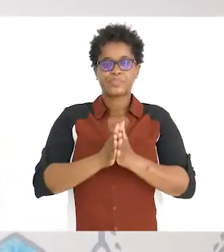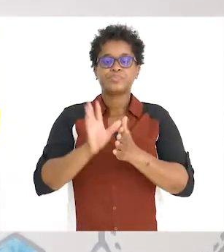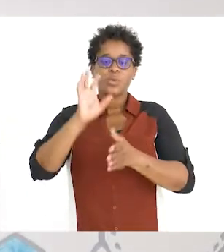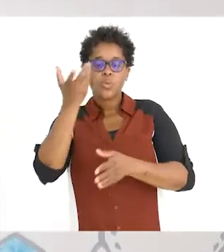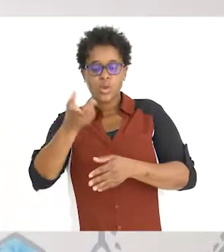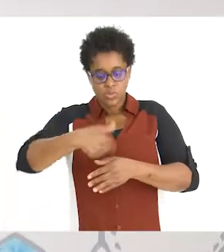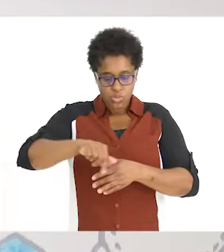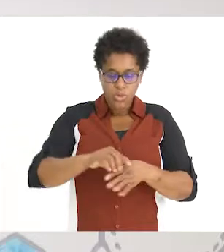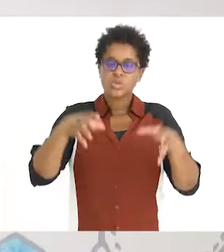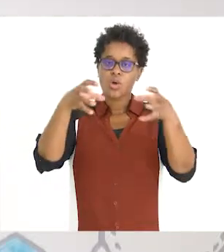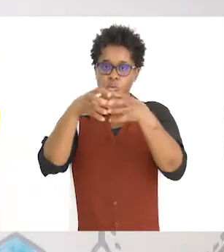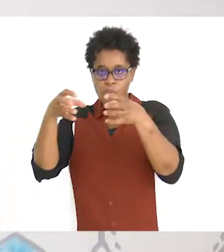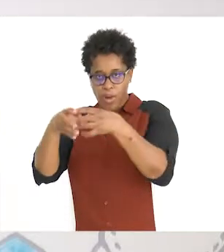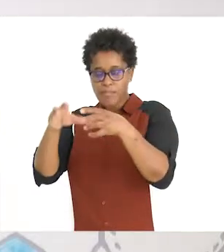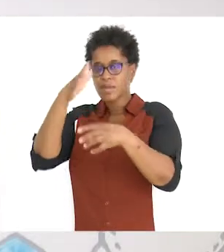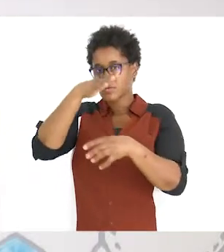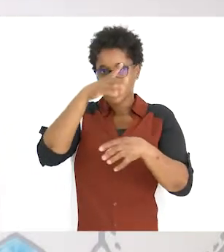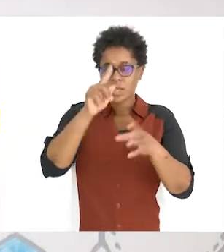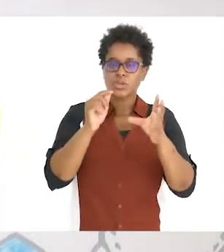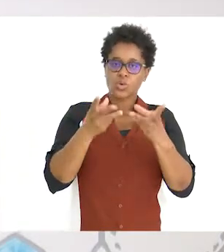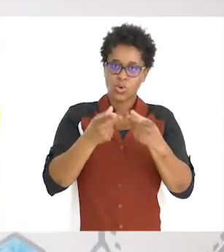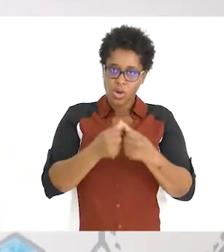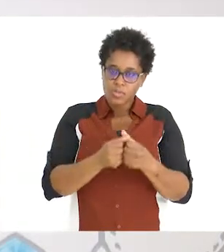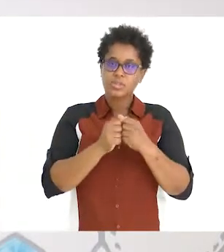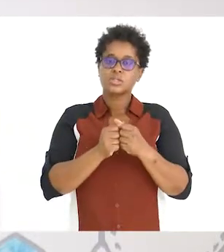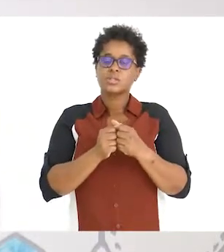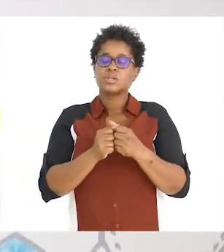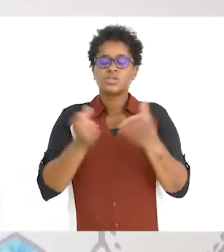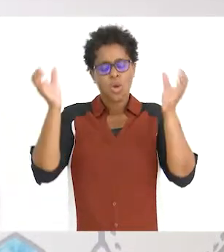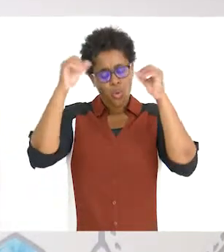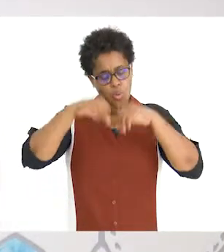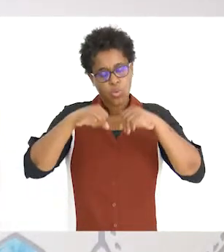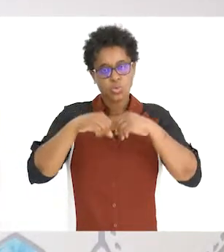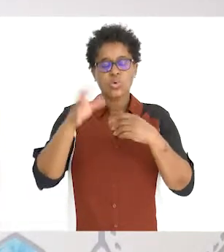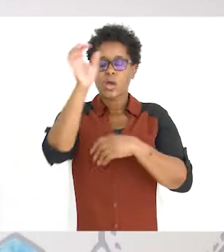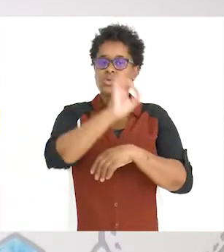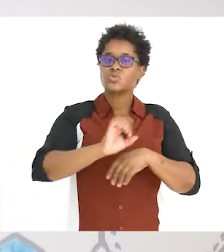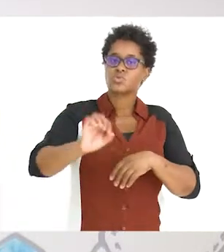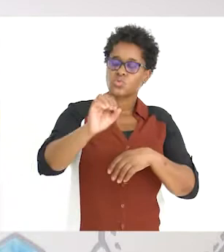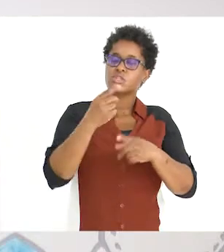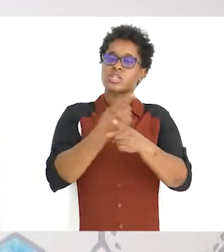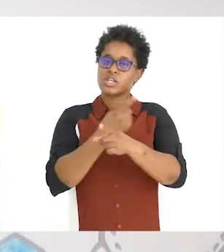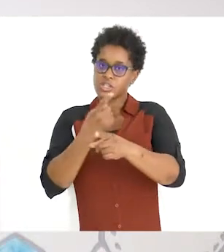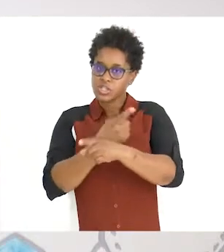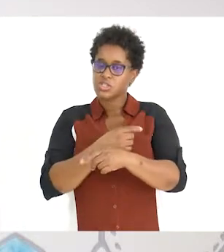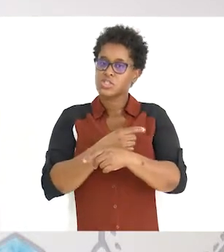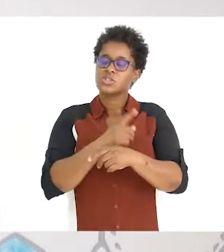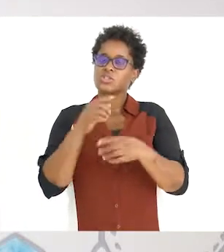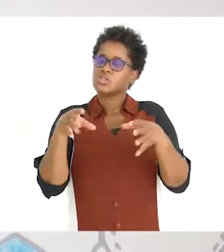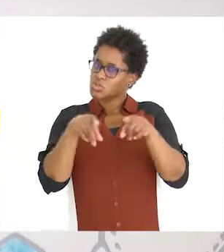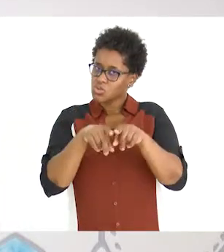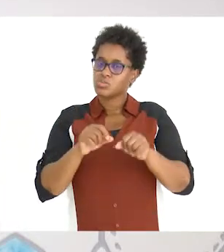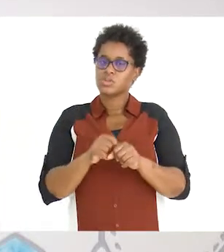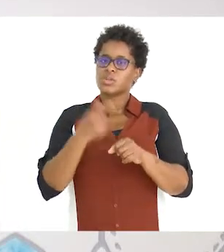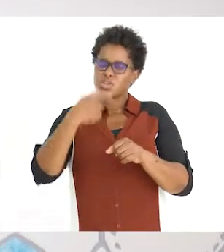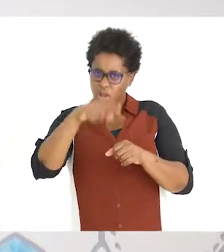nós agrupamos as atividades econômicas de acordo com as suas características comuns.